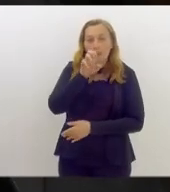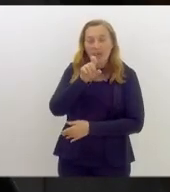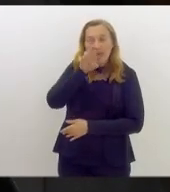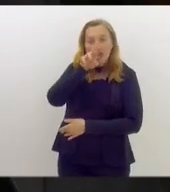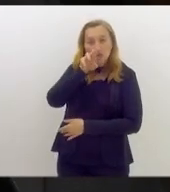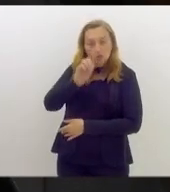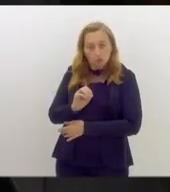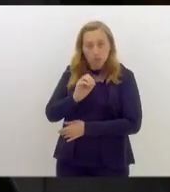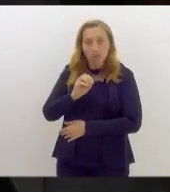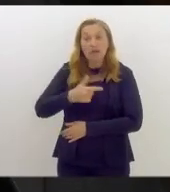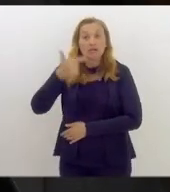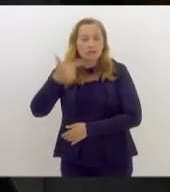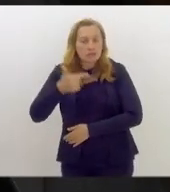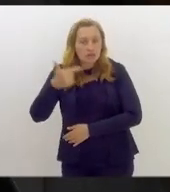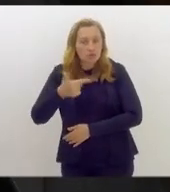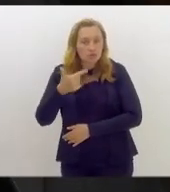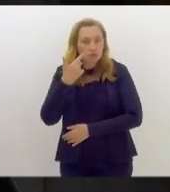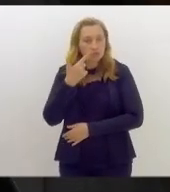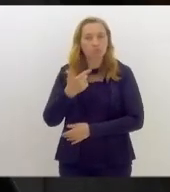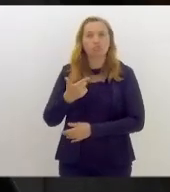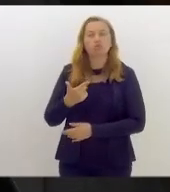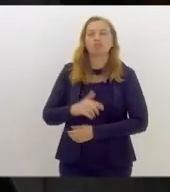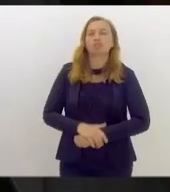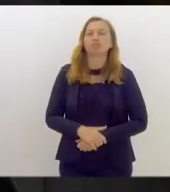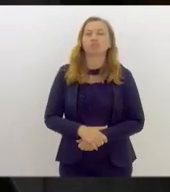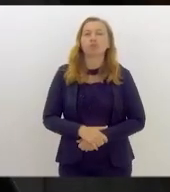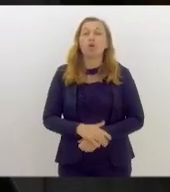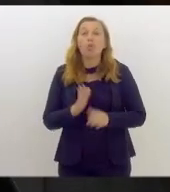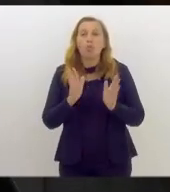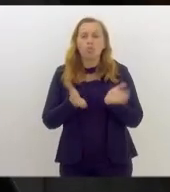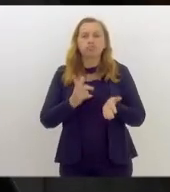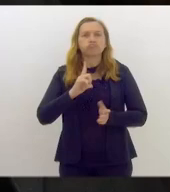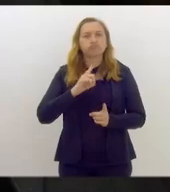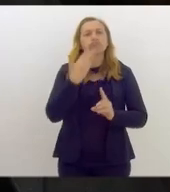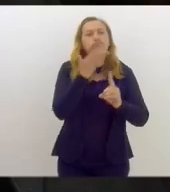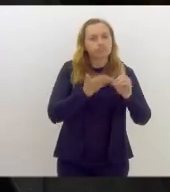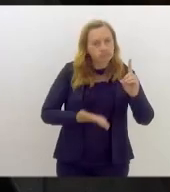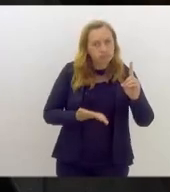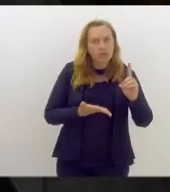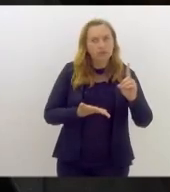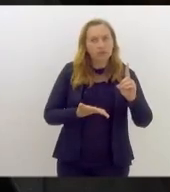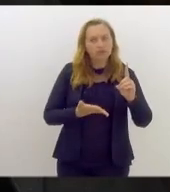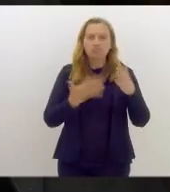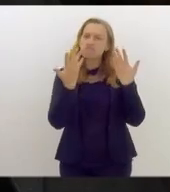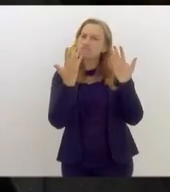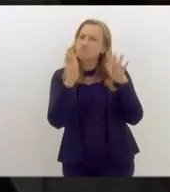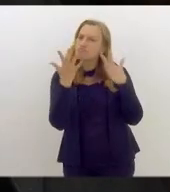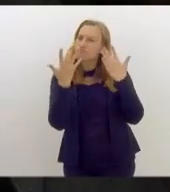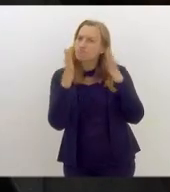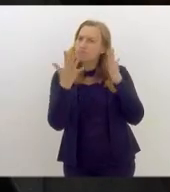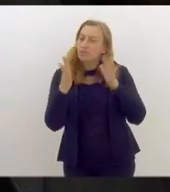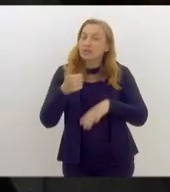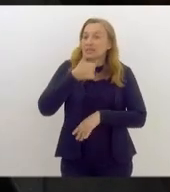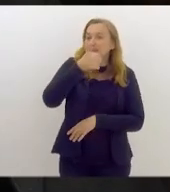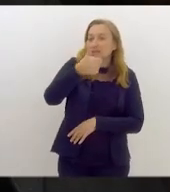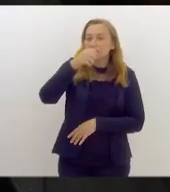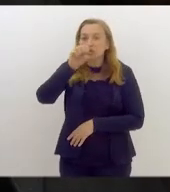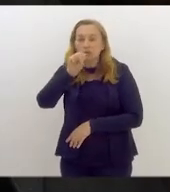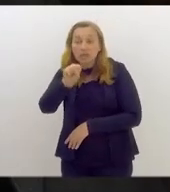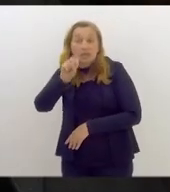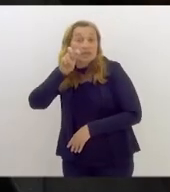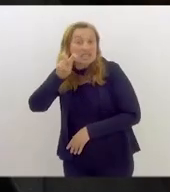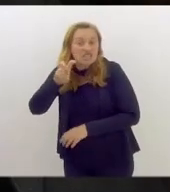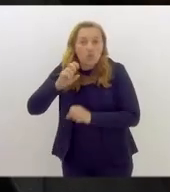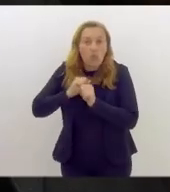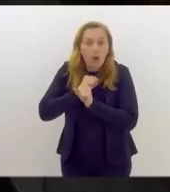clássico que você sentença conhece bem porque hoje tinha uma solenidade de celebração dos 185